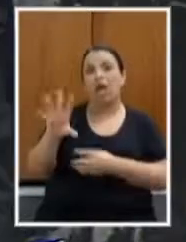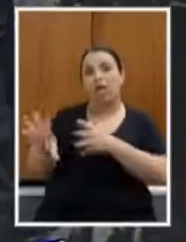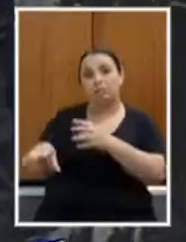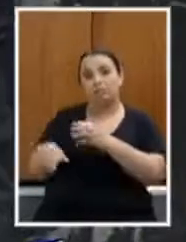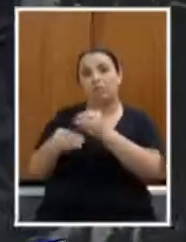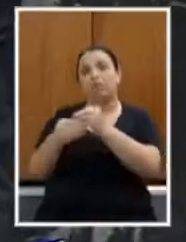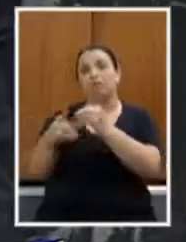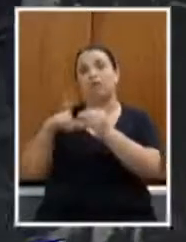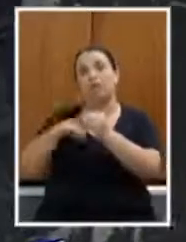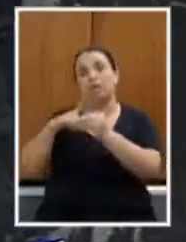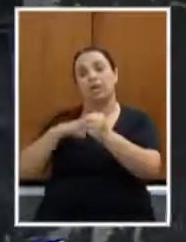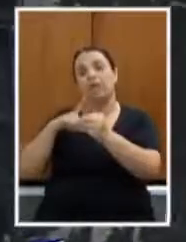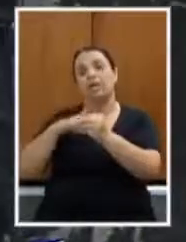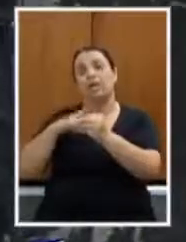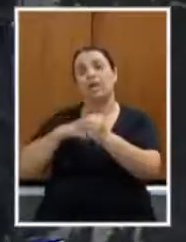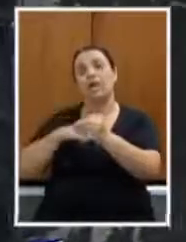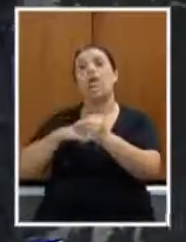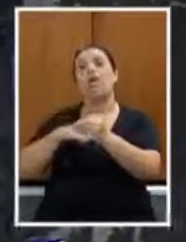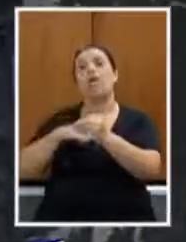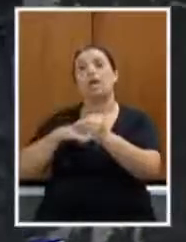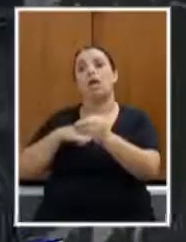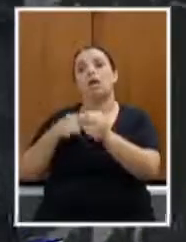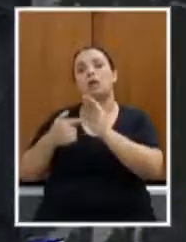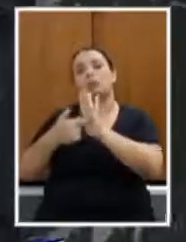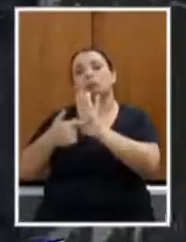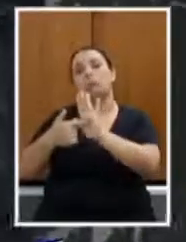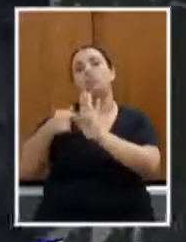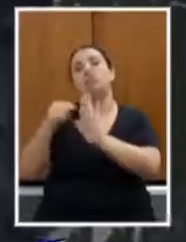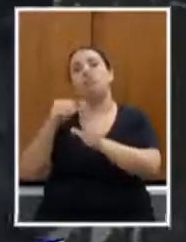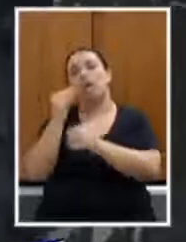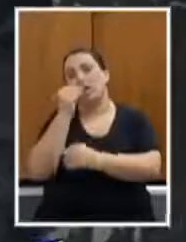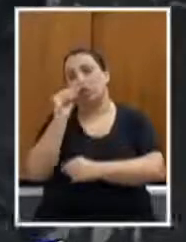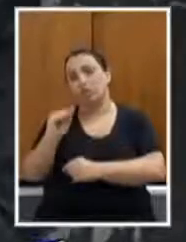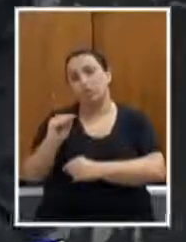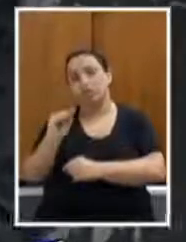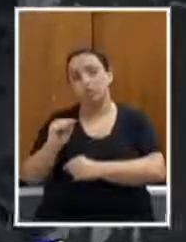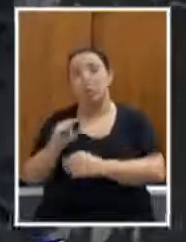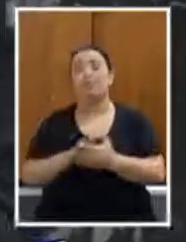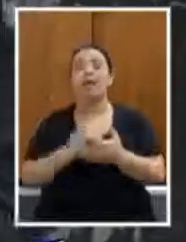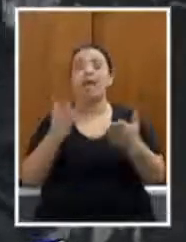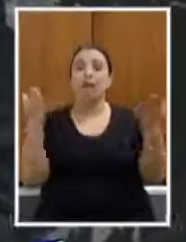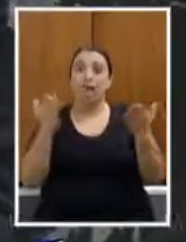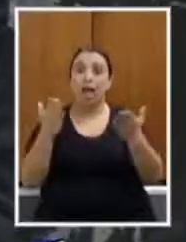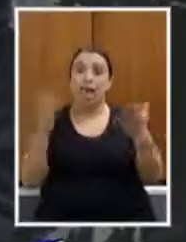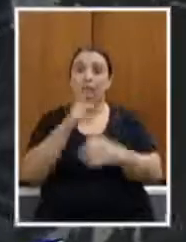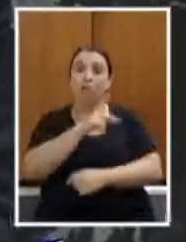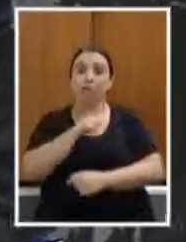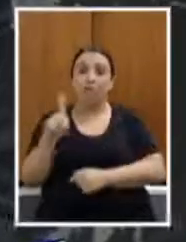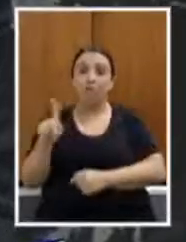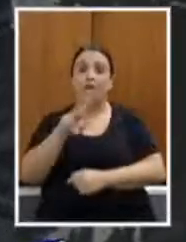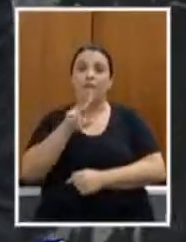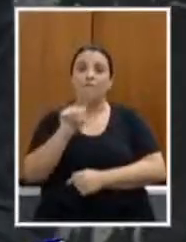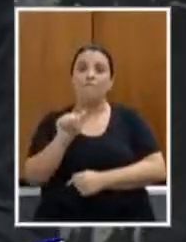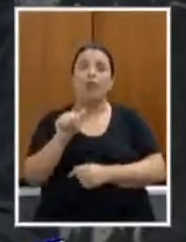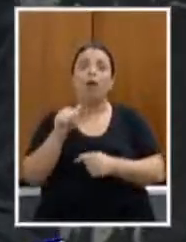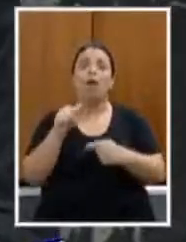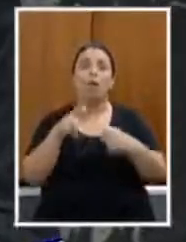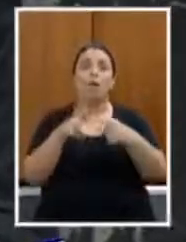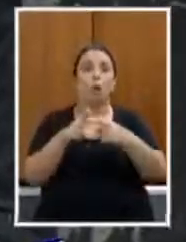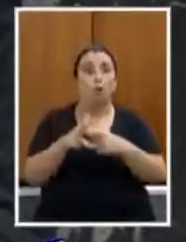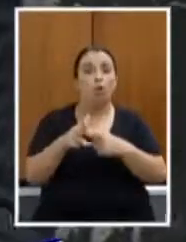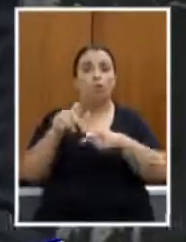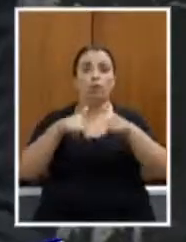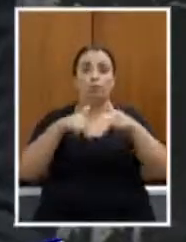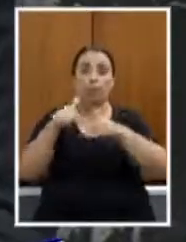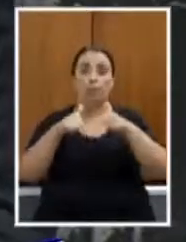emendas que têm o parecer pela rejeição. A presidência vai interromper por alguns minutos os trabalhos, por solicitação